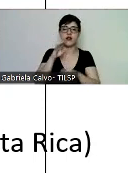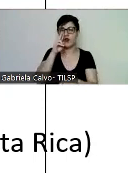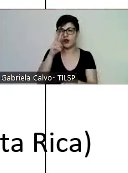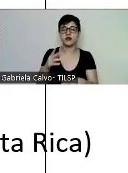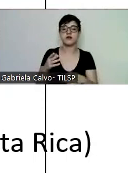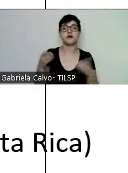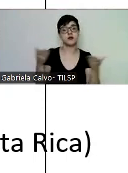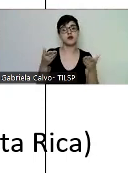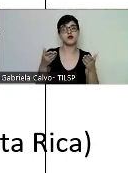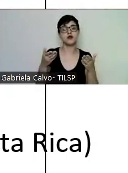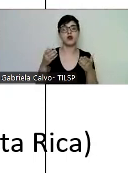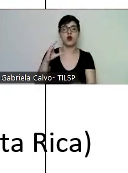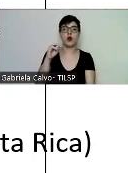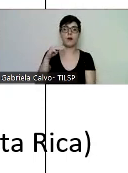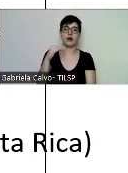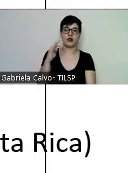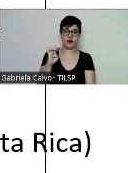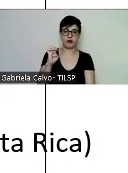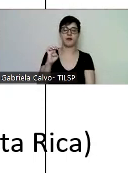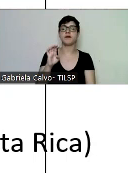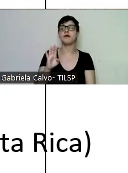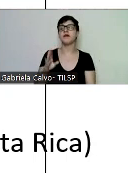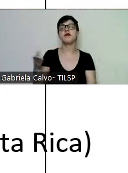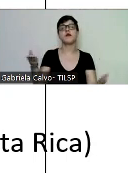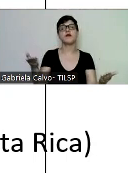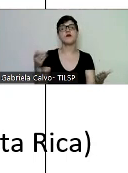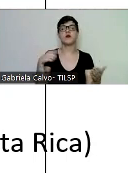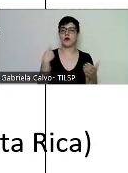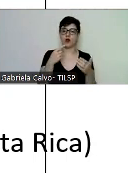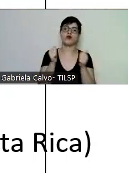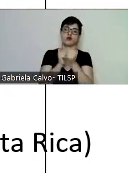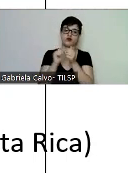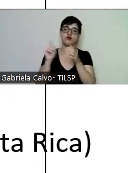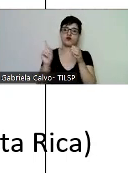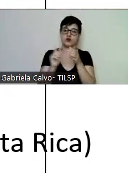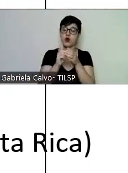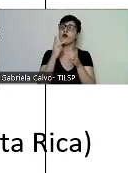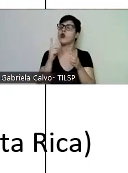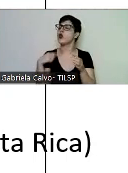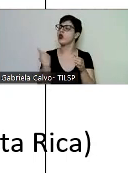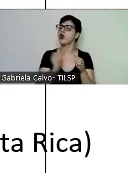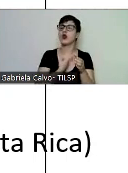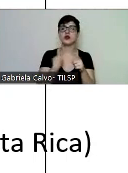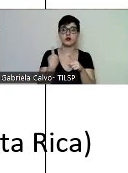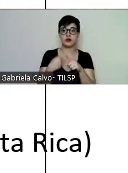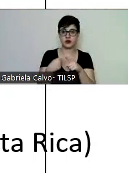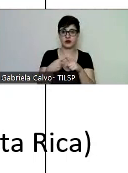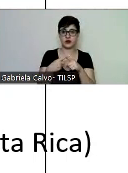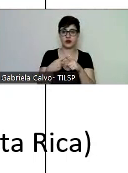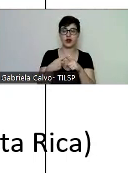e Aqui nós fizemos parte né eu digo nós porque essa apresentação ela é um pouco